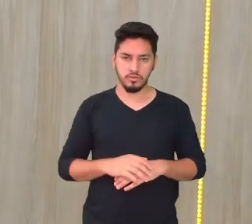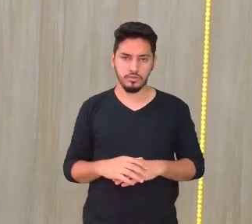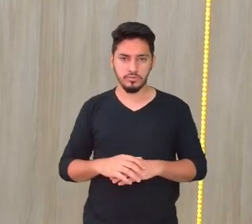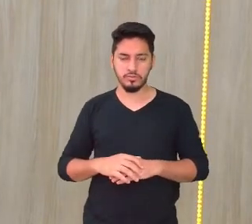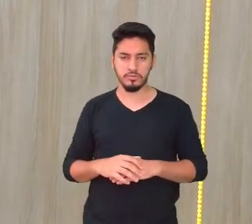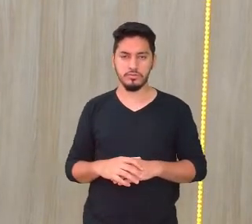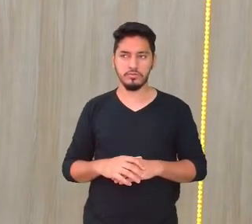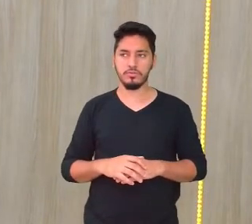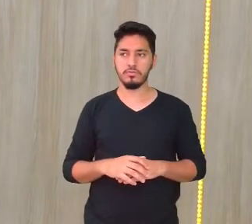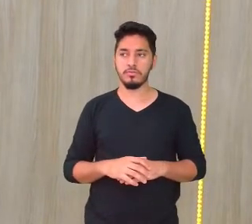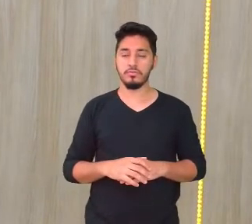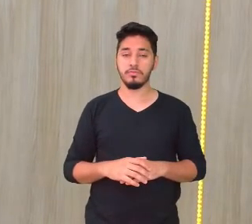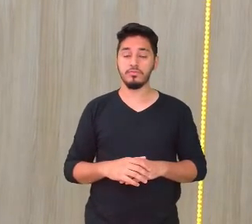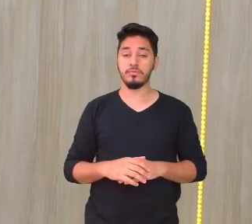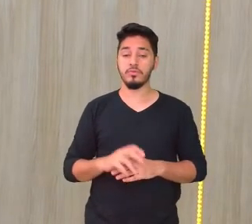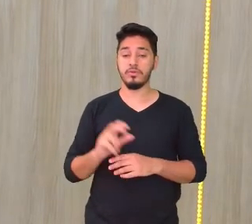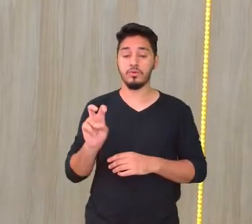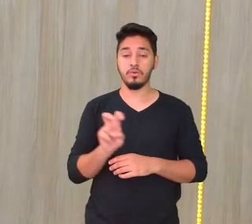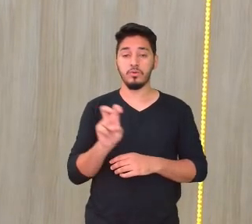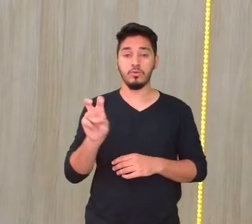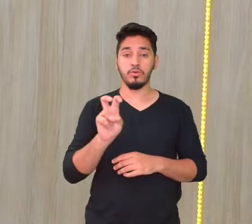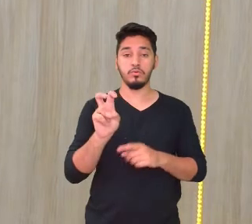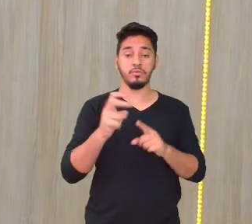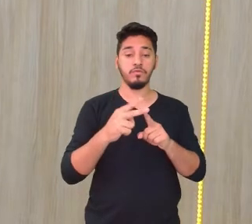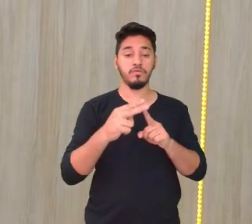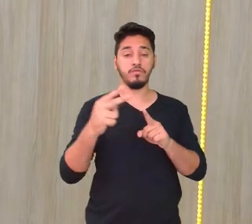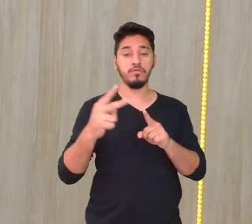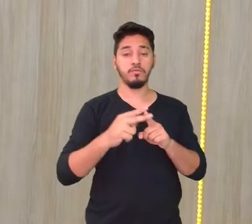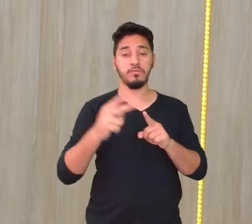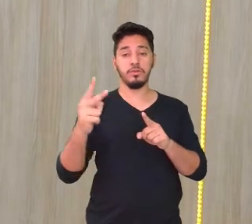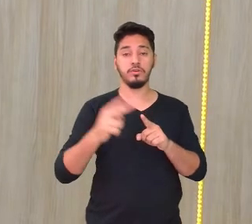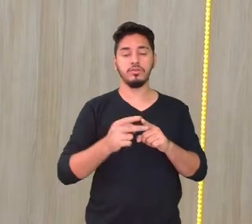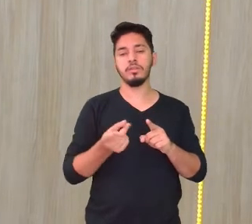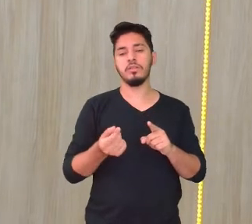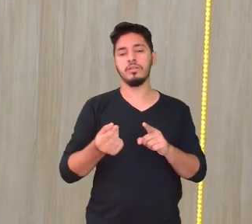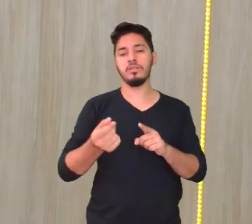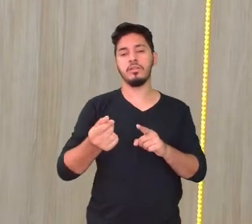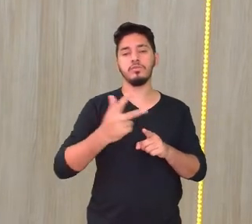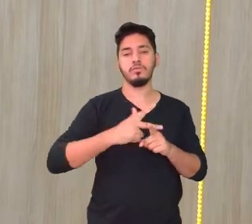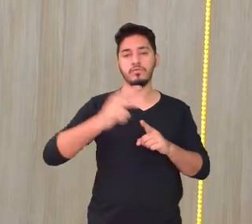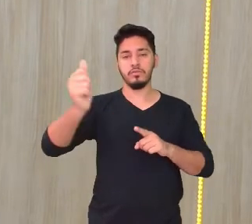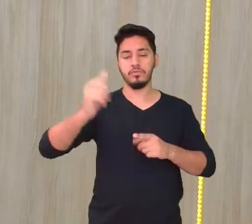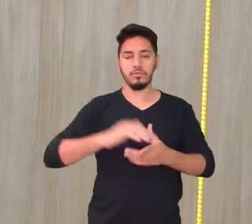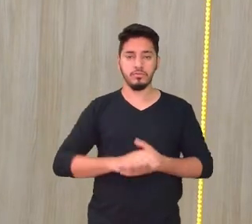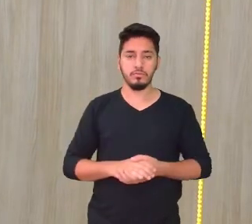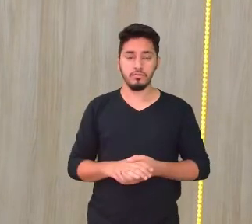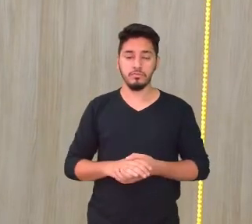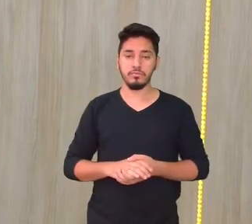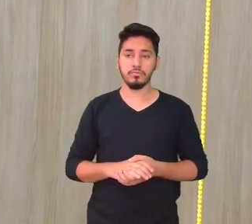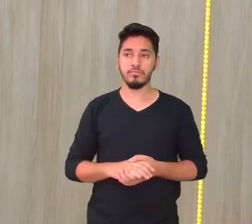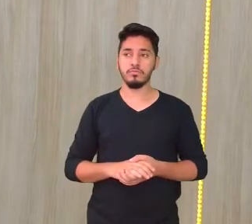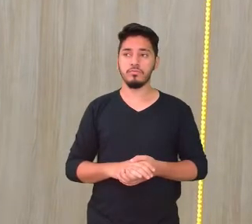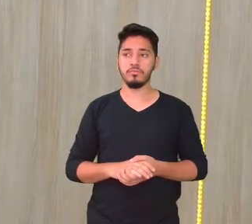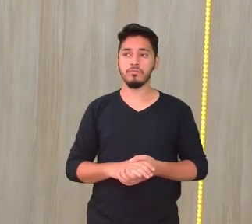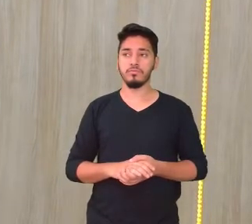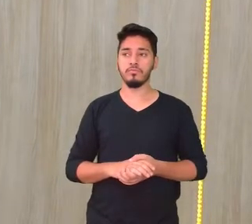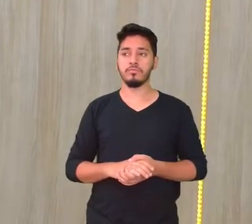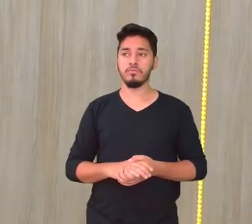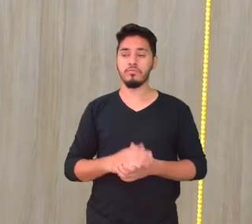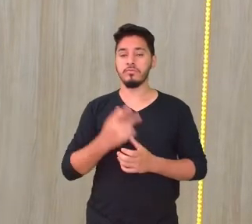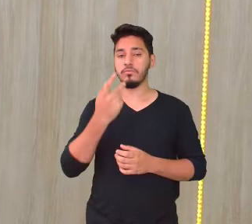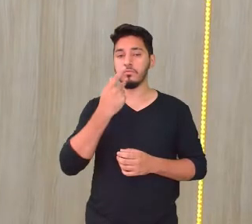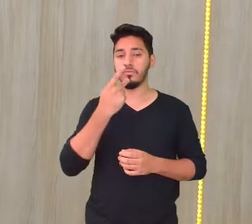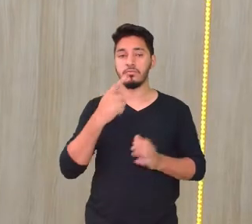sotaque. Cobras fumantes, eterna é a sua vitória, né? Então, aí eles falam, cobras